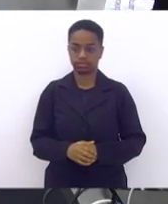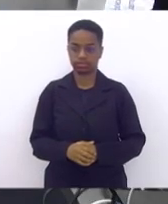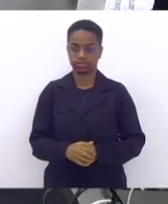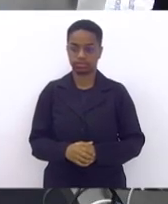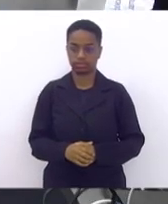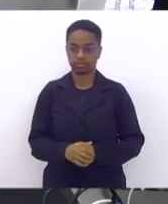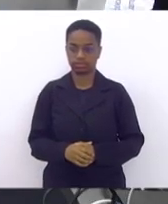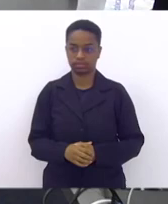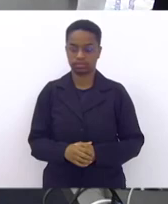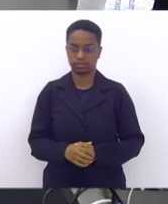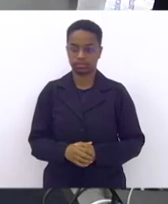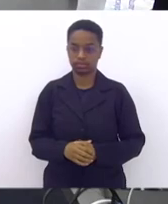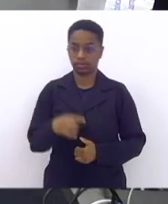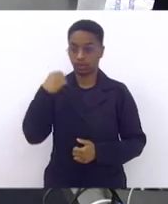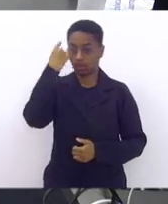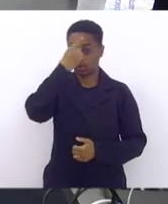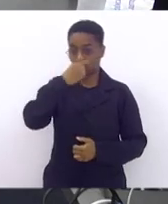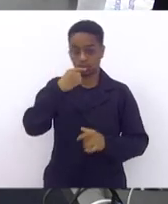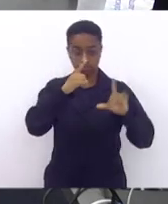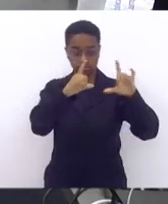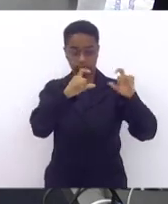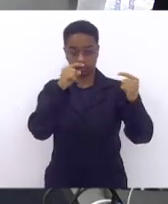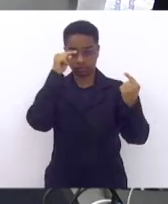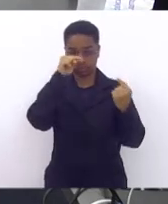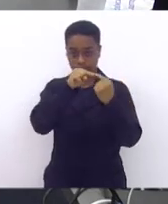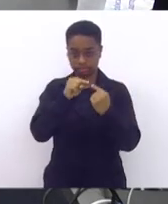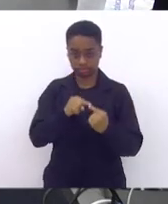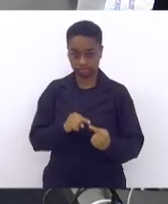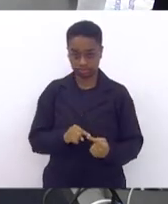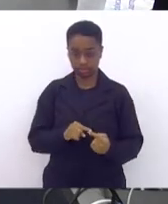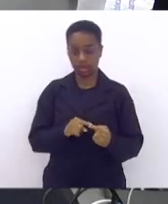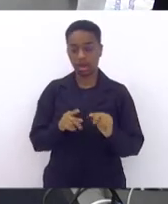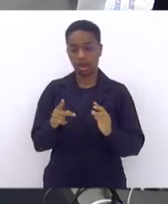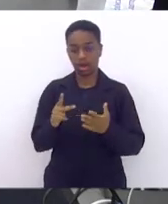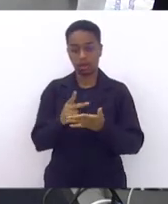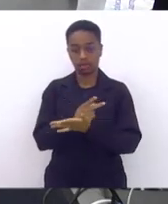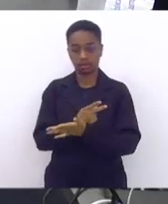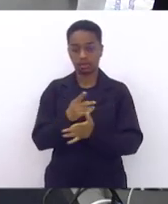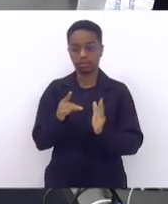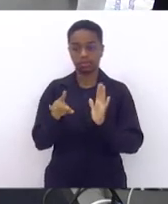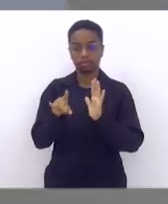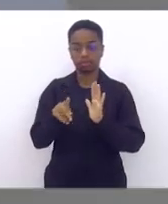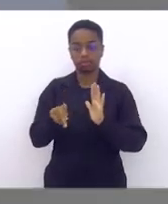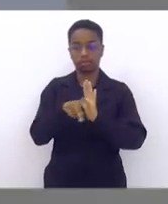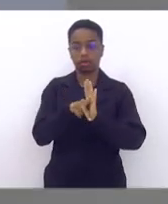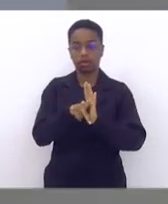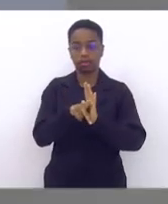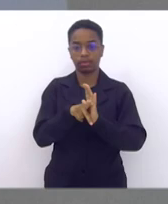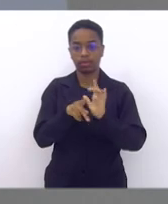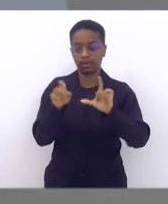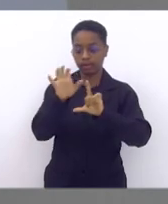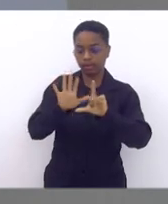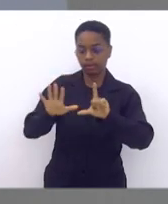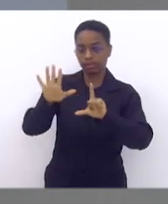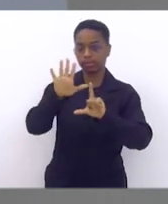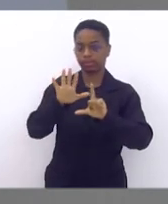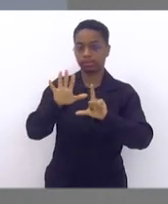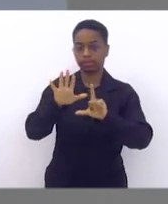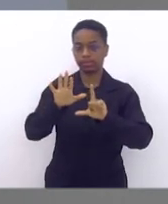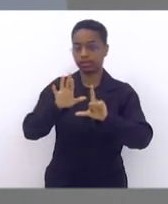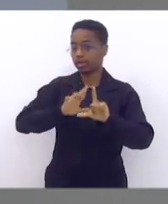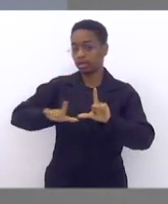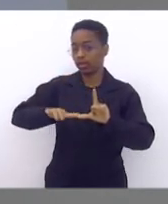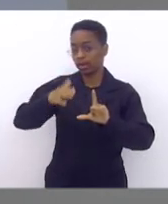O reconhecimento facial, tá, que é realizado pelo software, ele não é uma